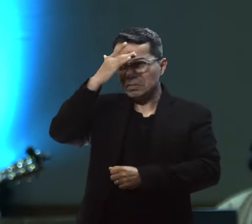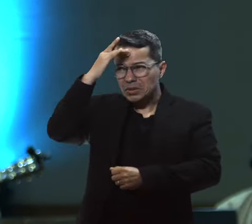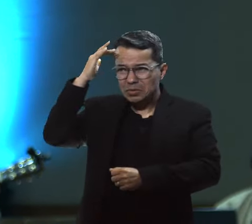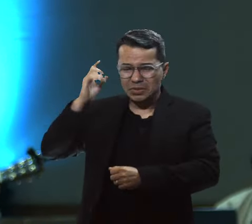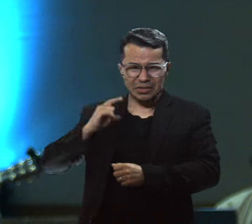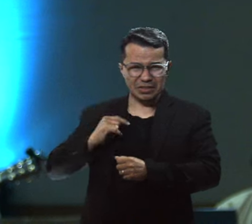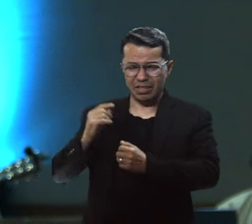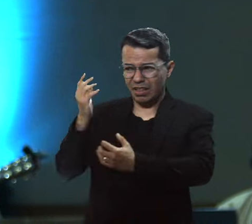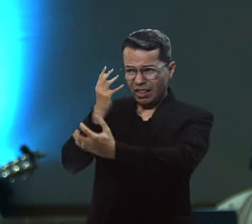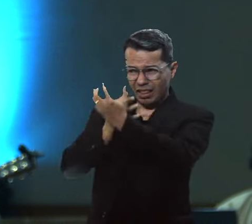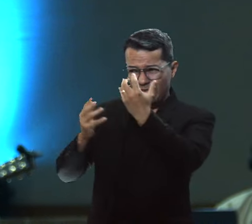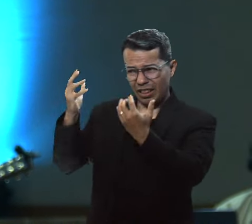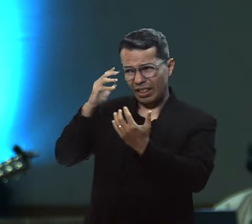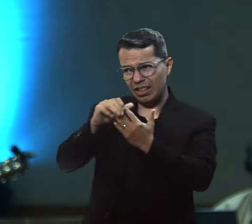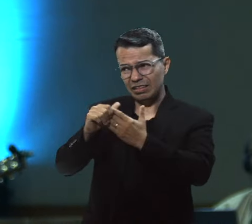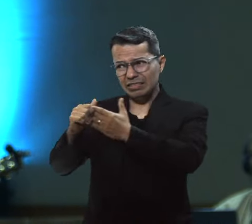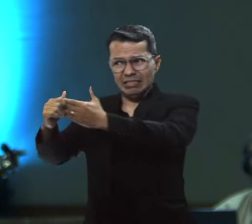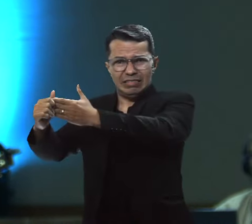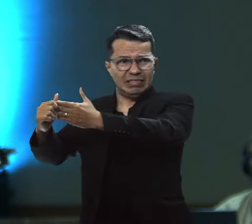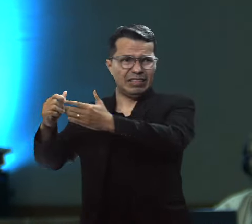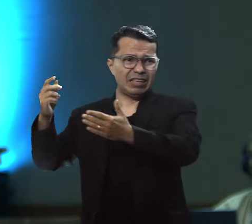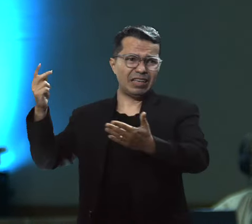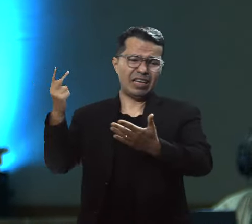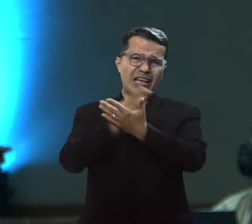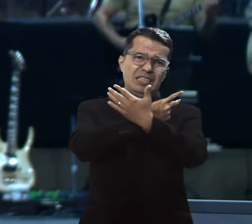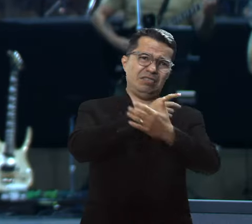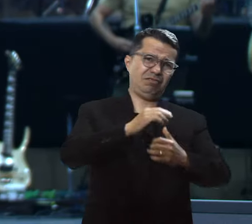bons. Já aconteceu com você?